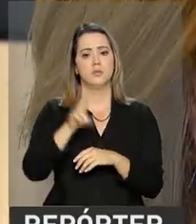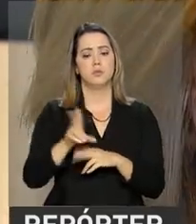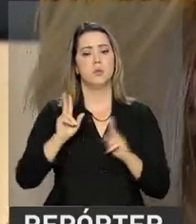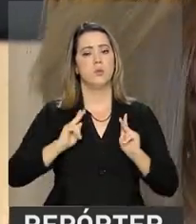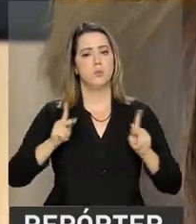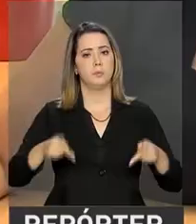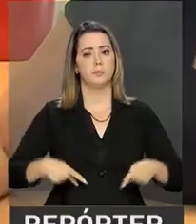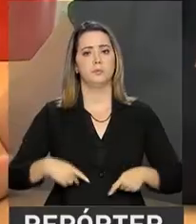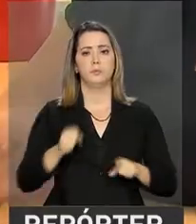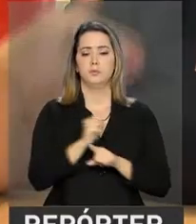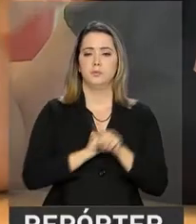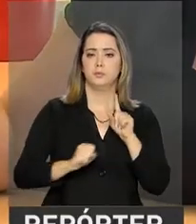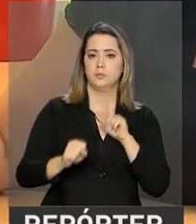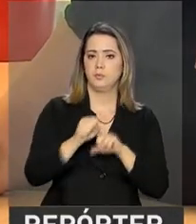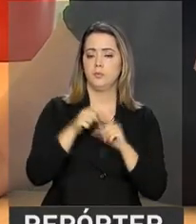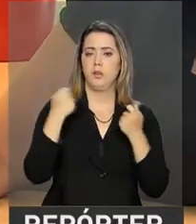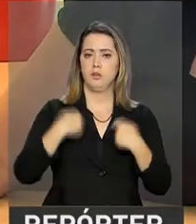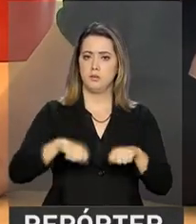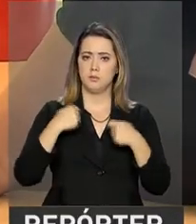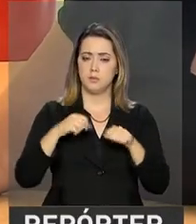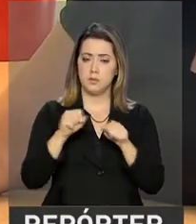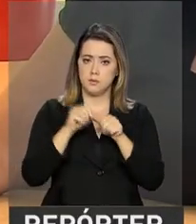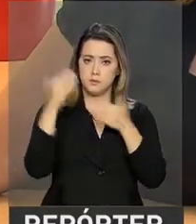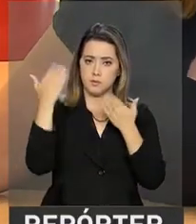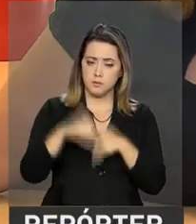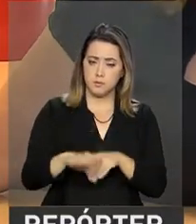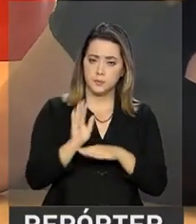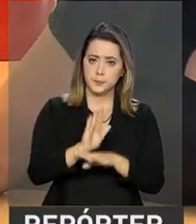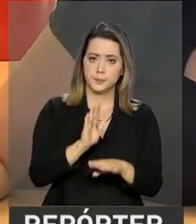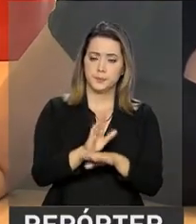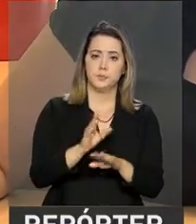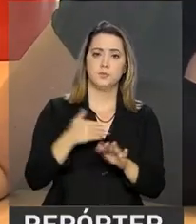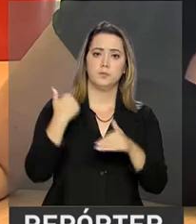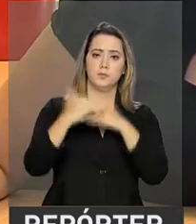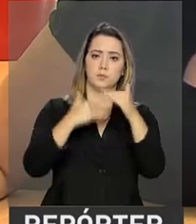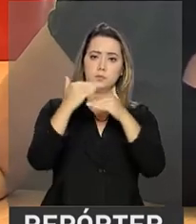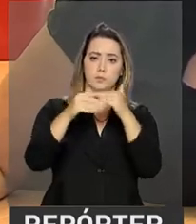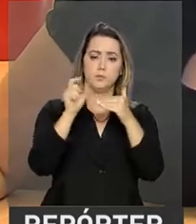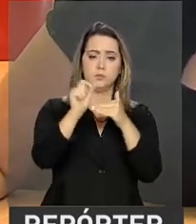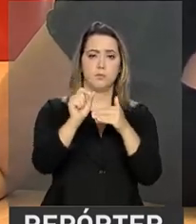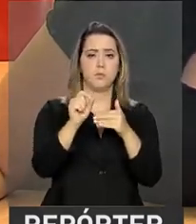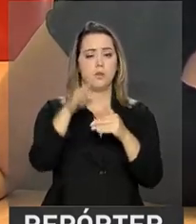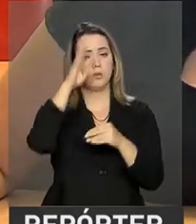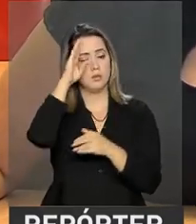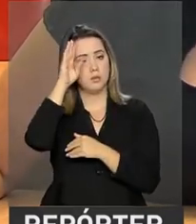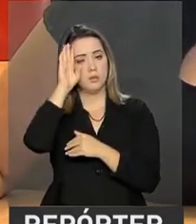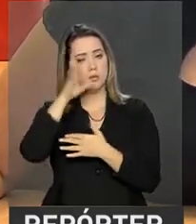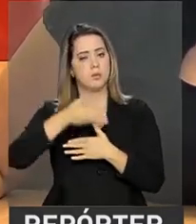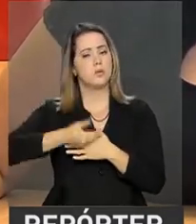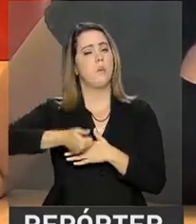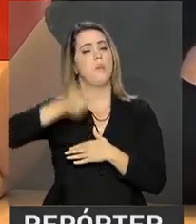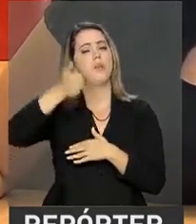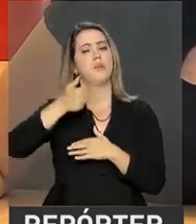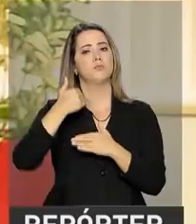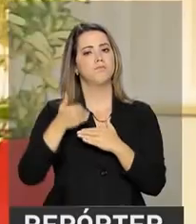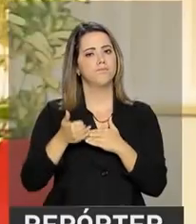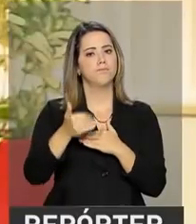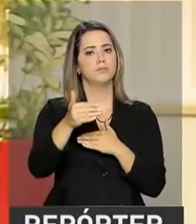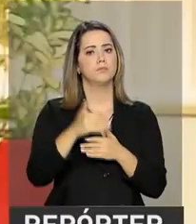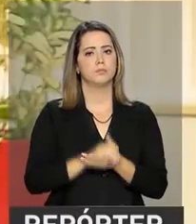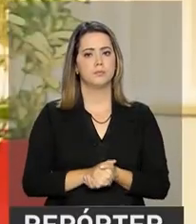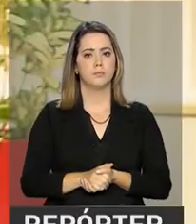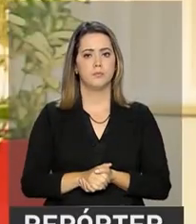social dos estudantes, que devem fazer a prova e contribuir para que o ensino superior no país seja mais bem avaliado e desenvolvido.